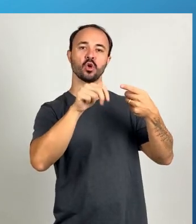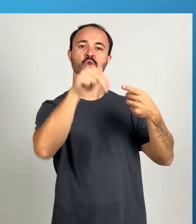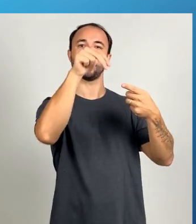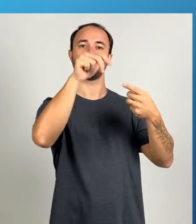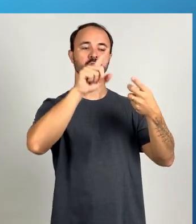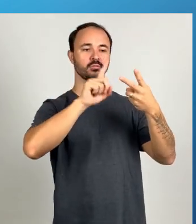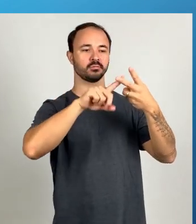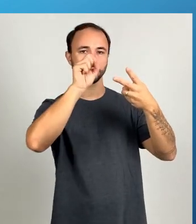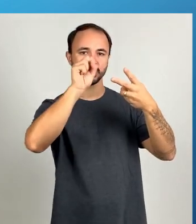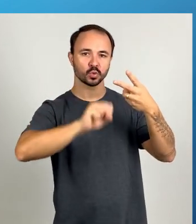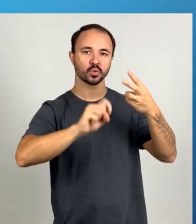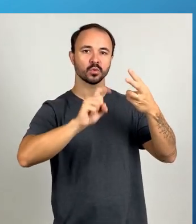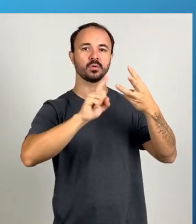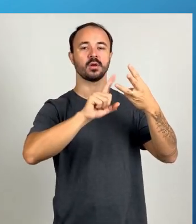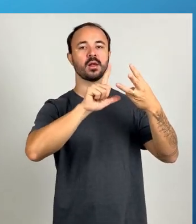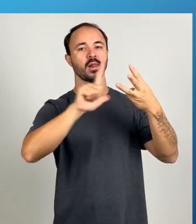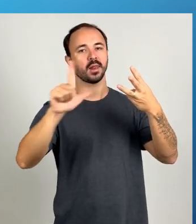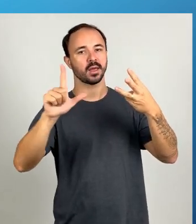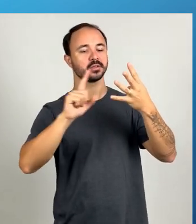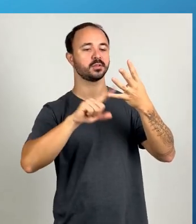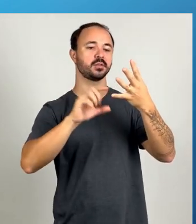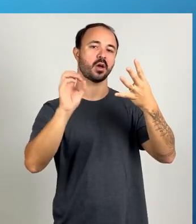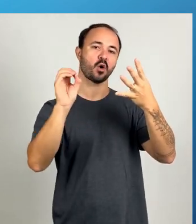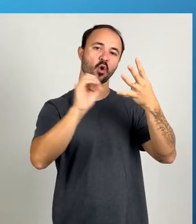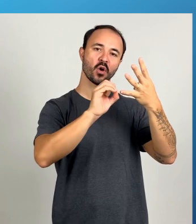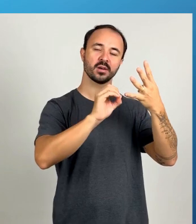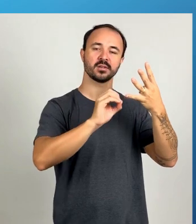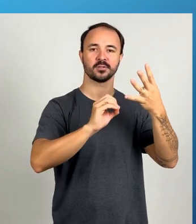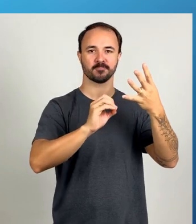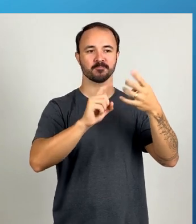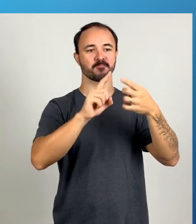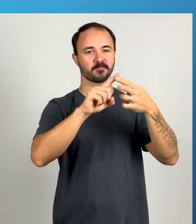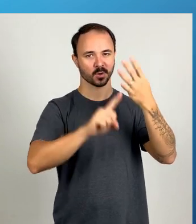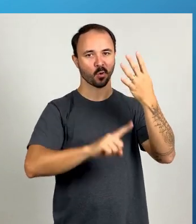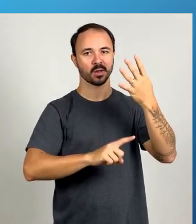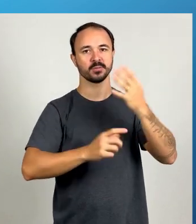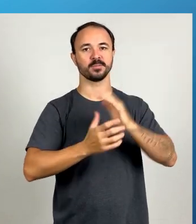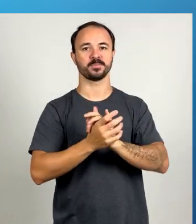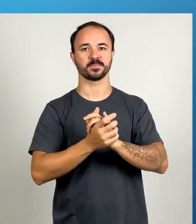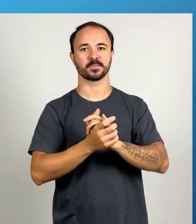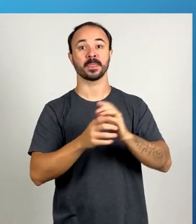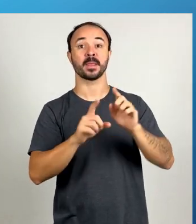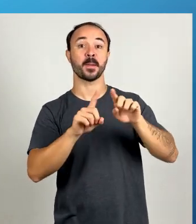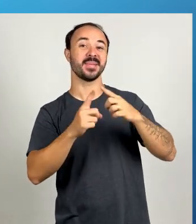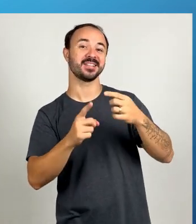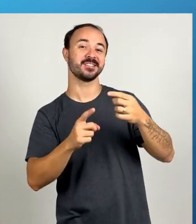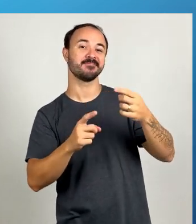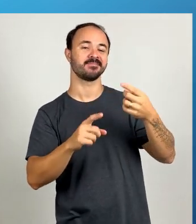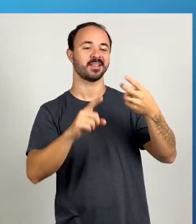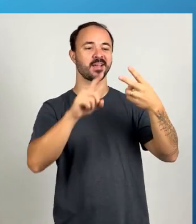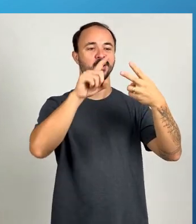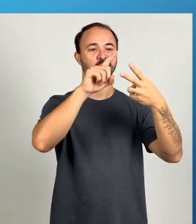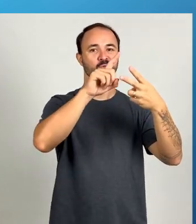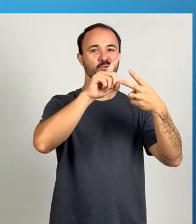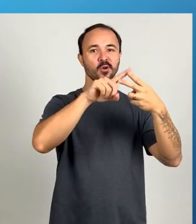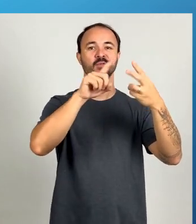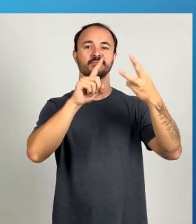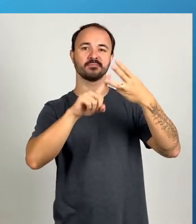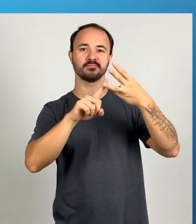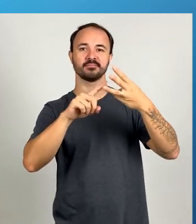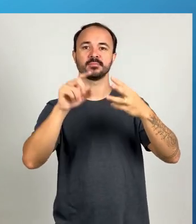sul, leste e oeste. Entre o norte e o leste, nós temos o NE, que é